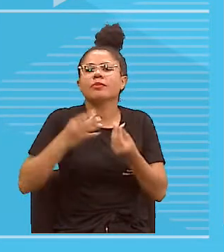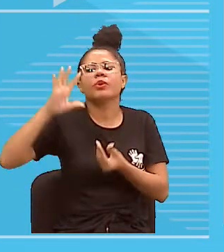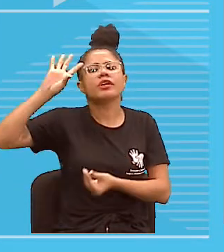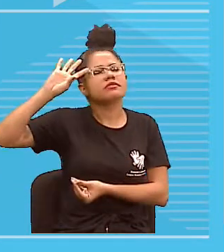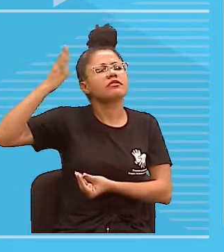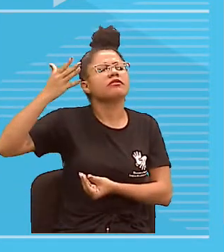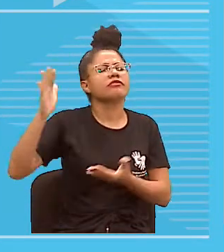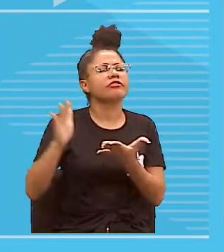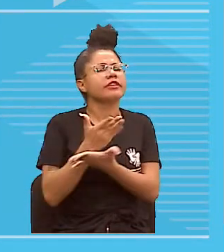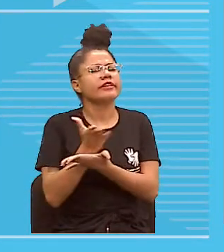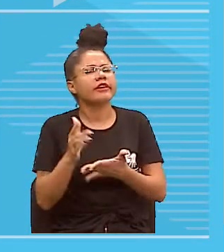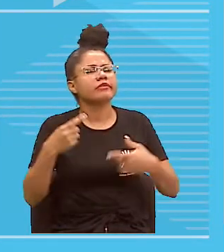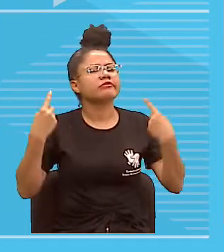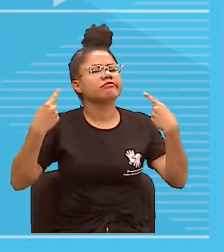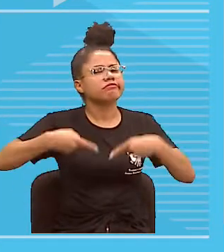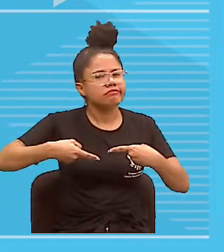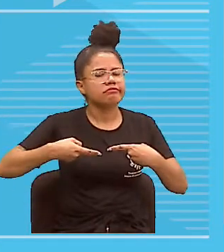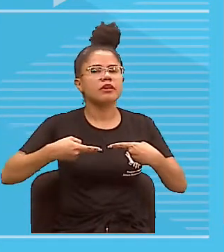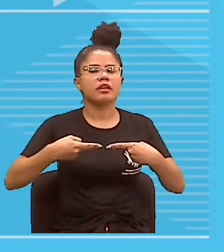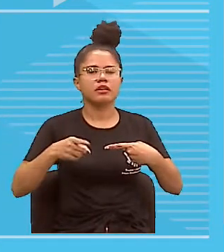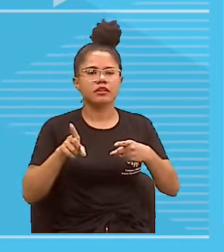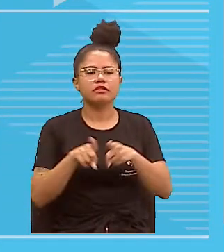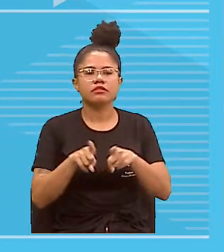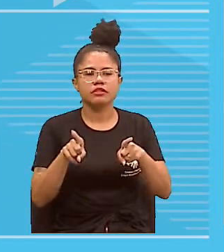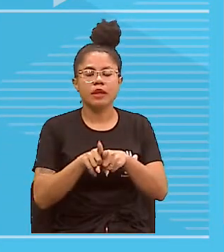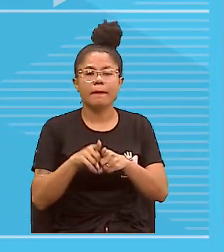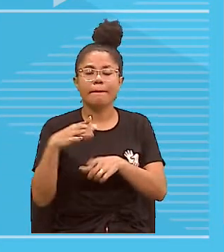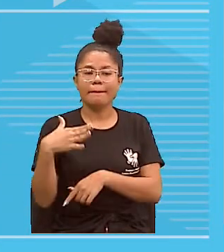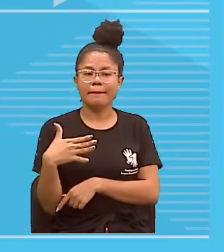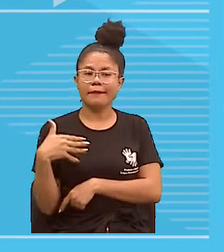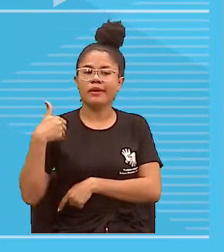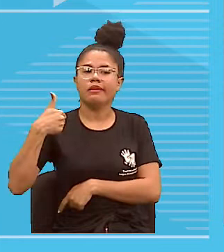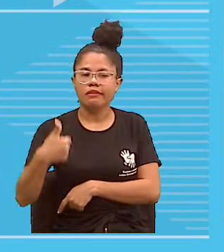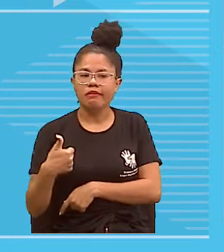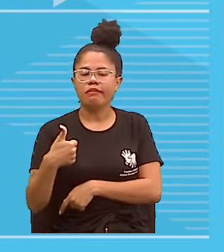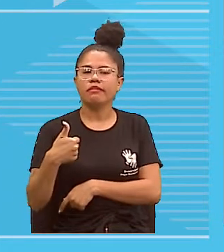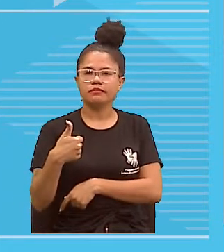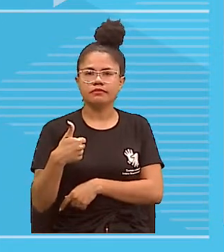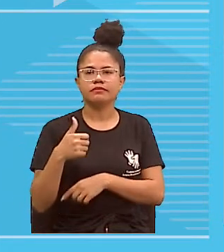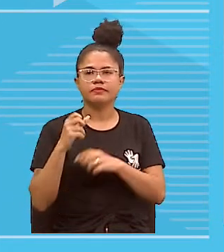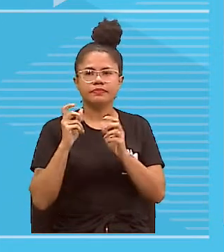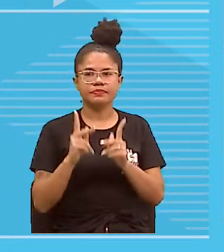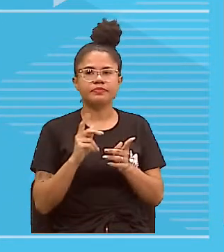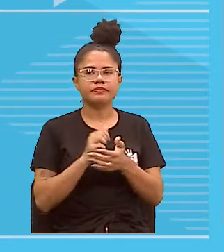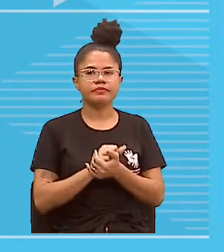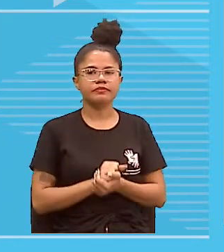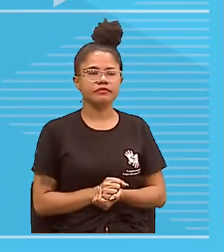né, diante dessas práticas serão melhores, serão mais positivos.